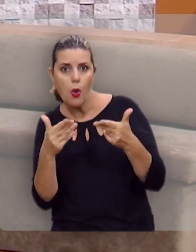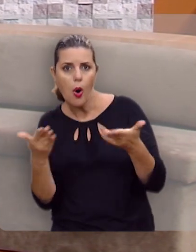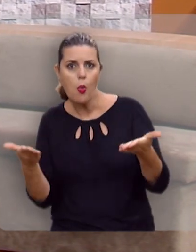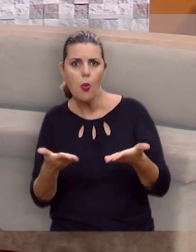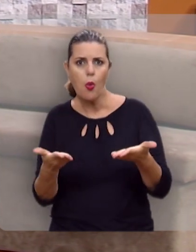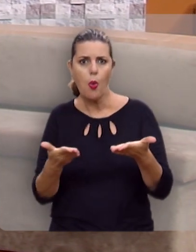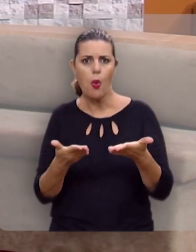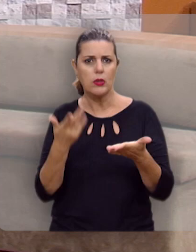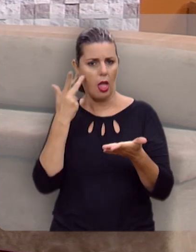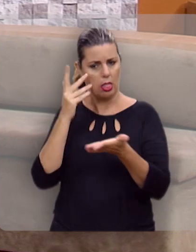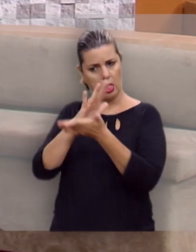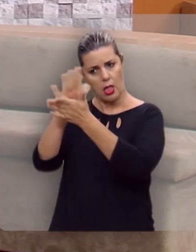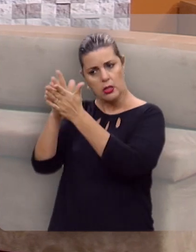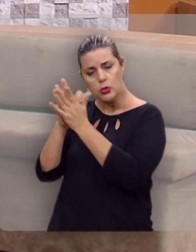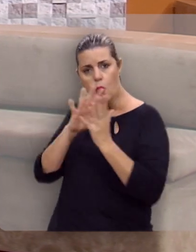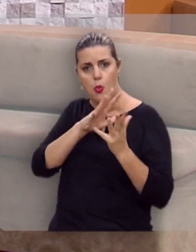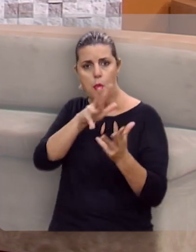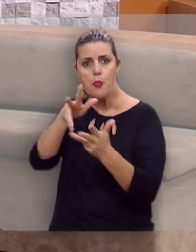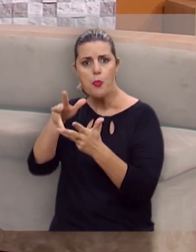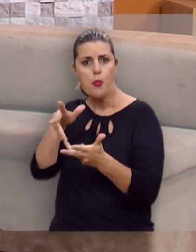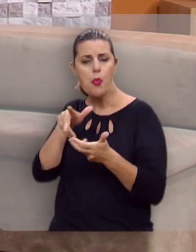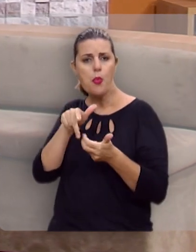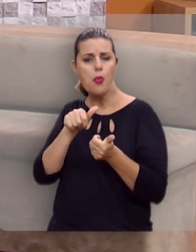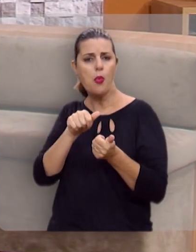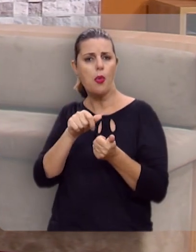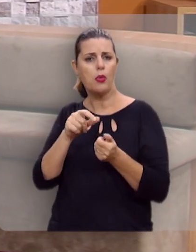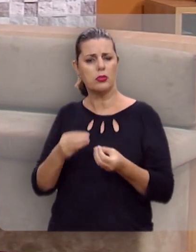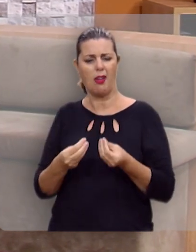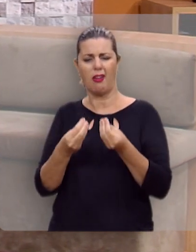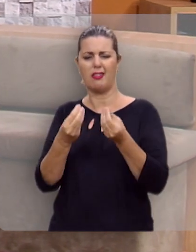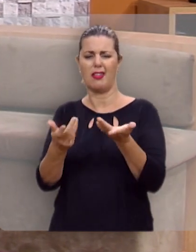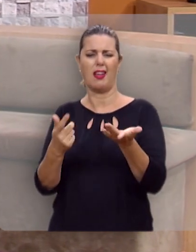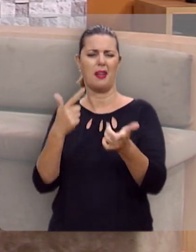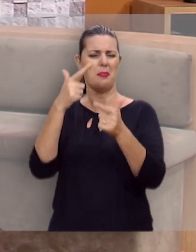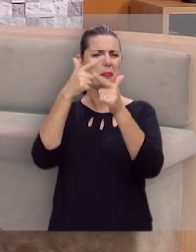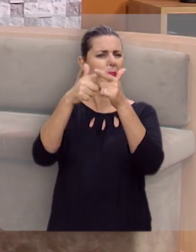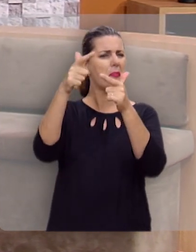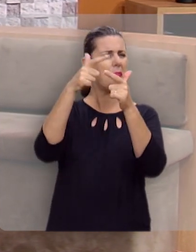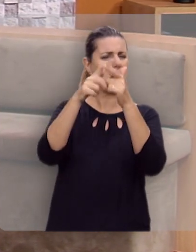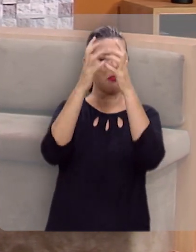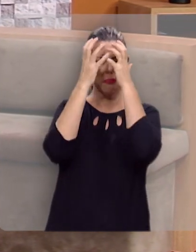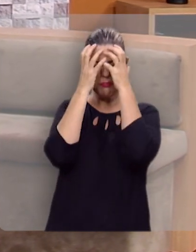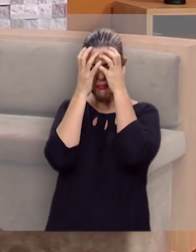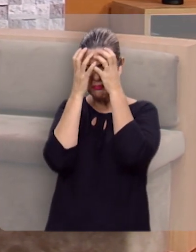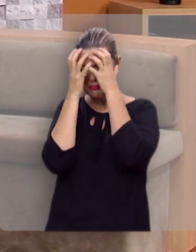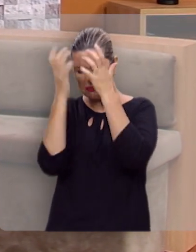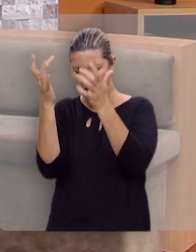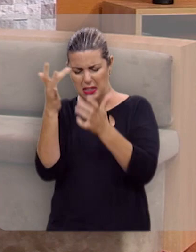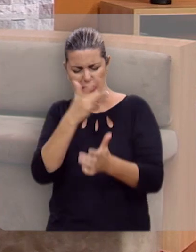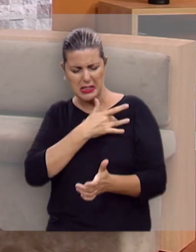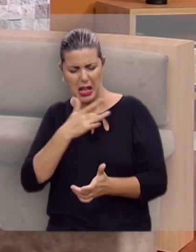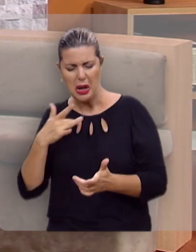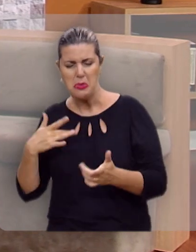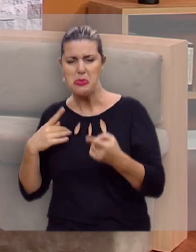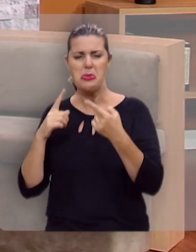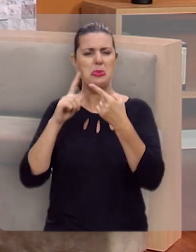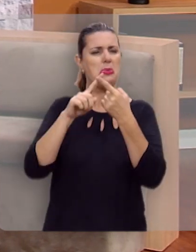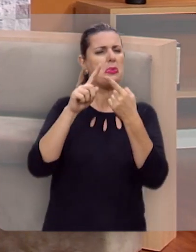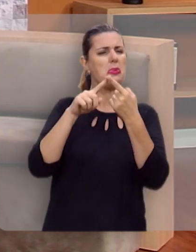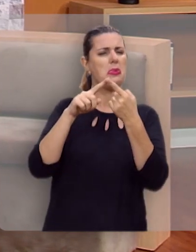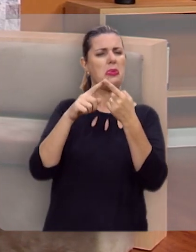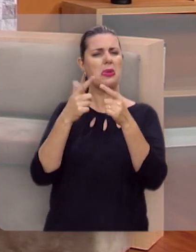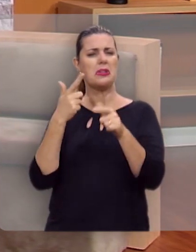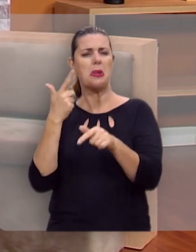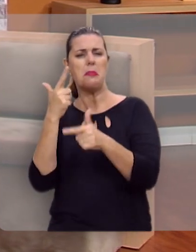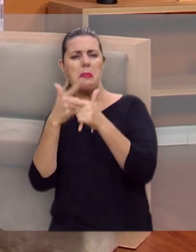quanto esta, que assolou o mundo, trazendo tragédias imensas na área da saúde